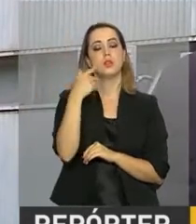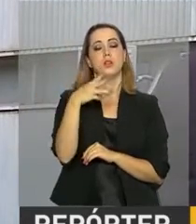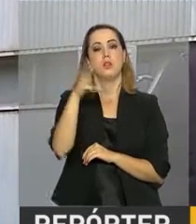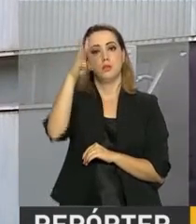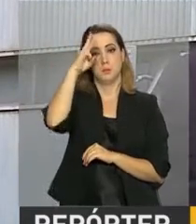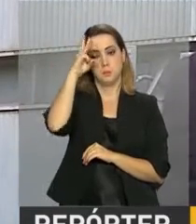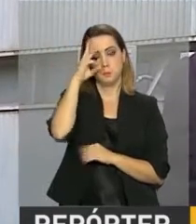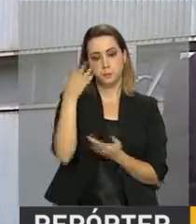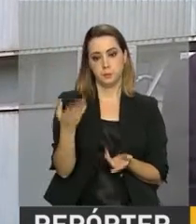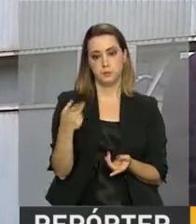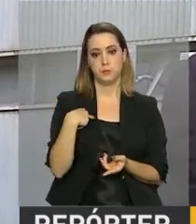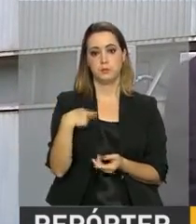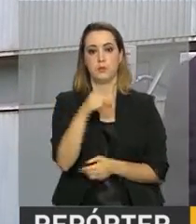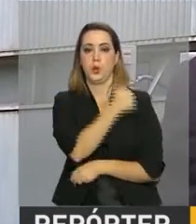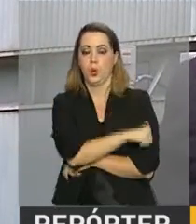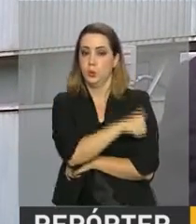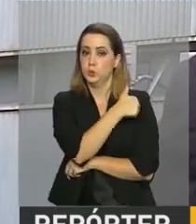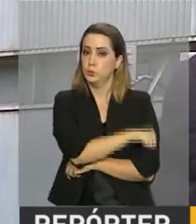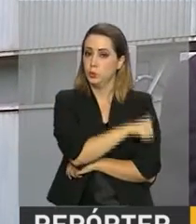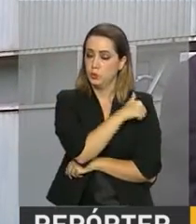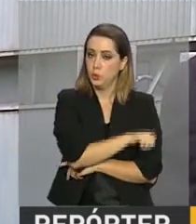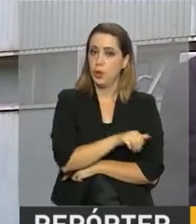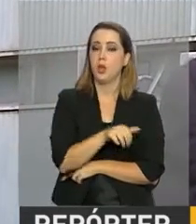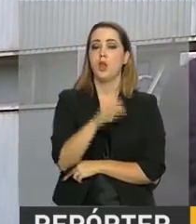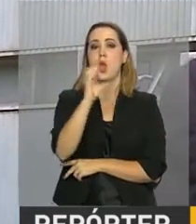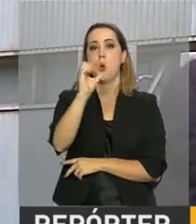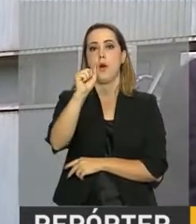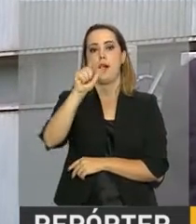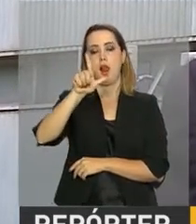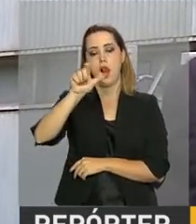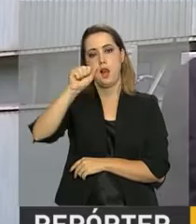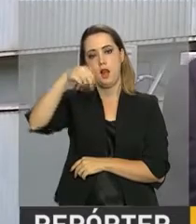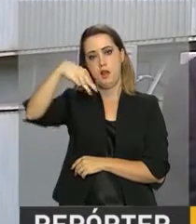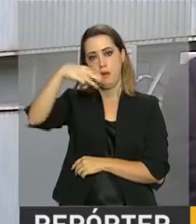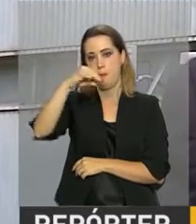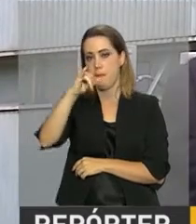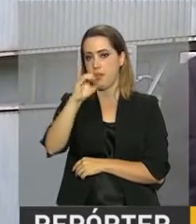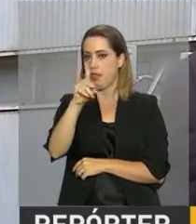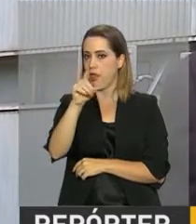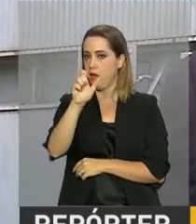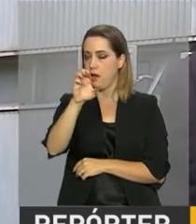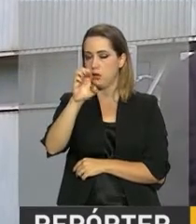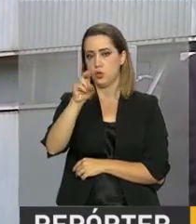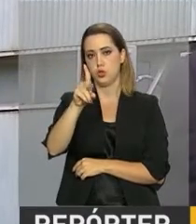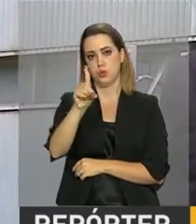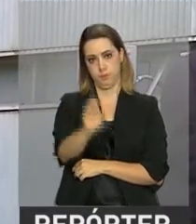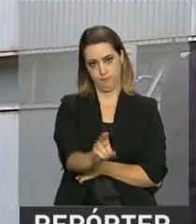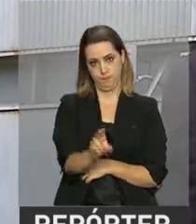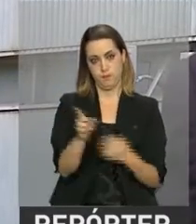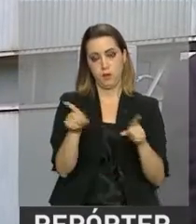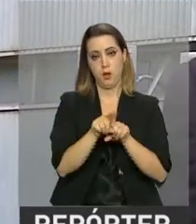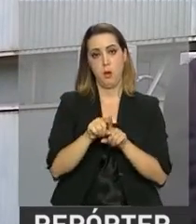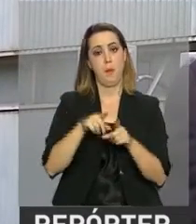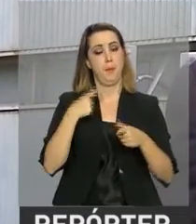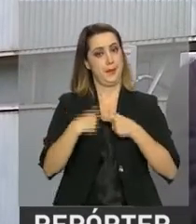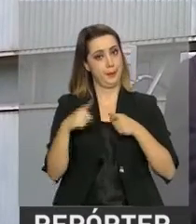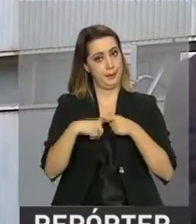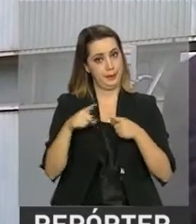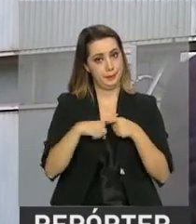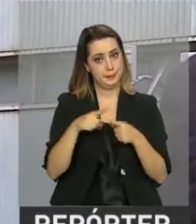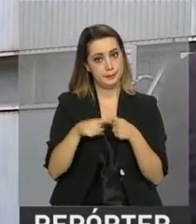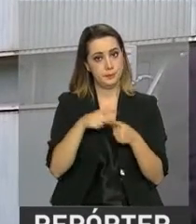terça-feira. O Rio está em situação de calamidade pública em função da crise financeira e estuda, junto ao governo